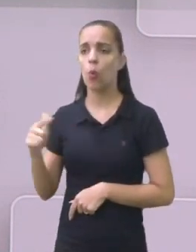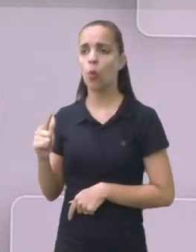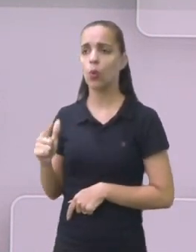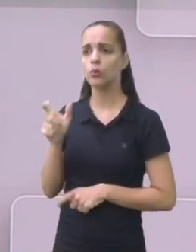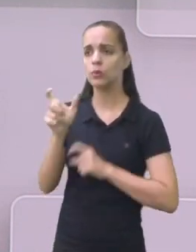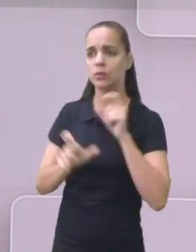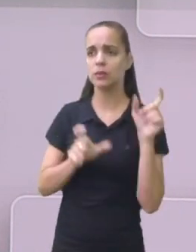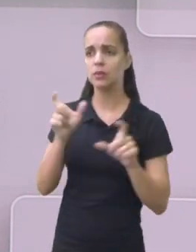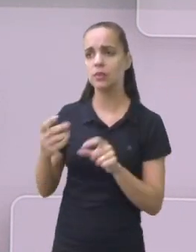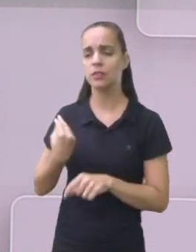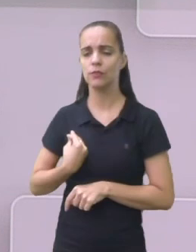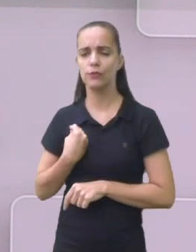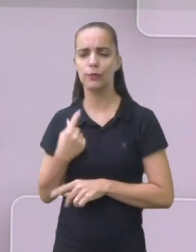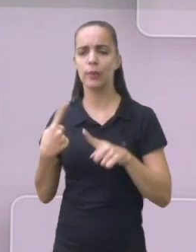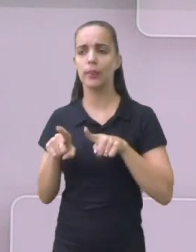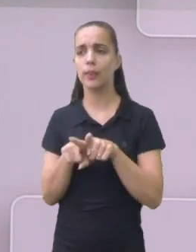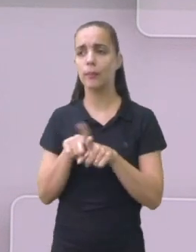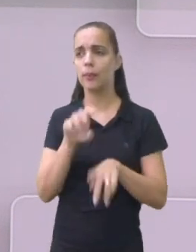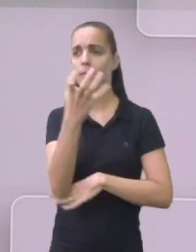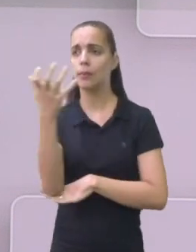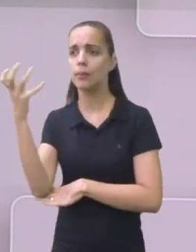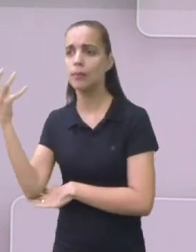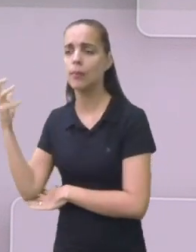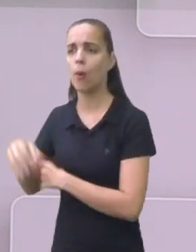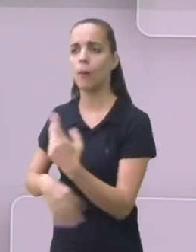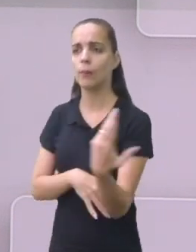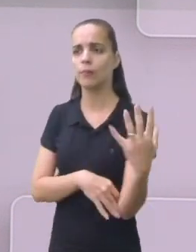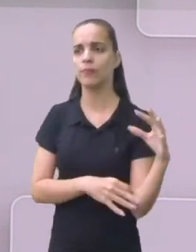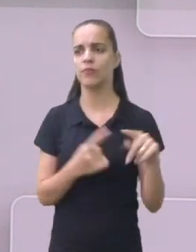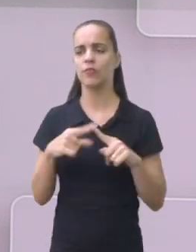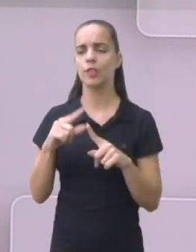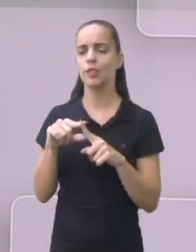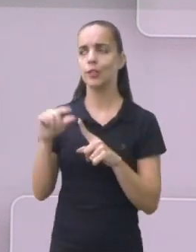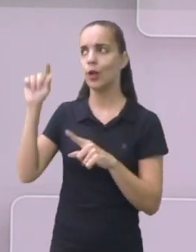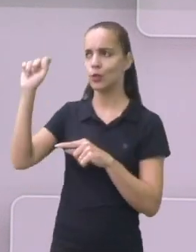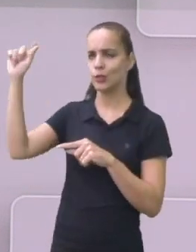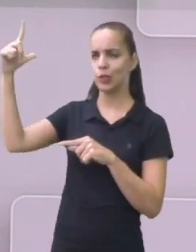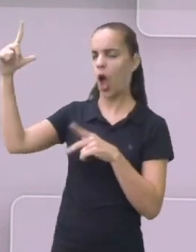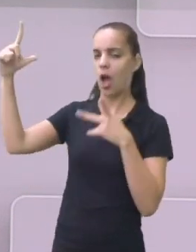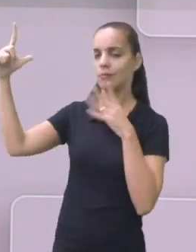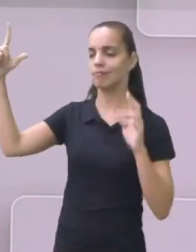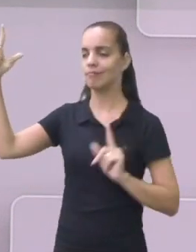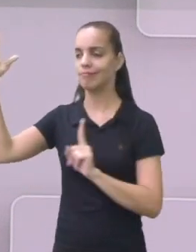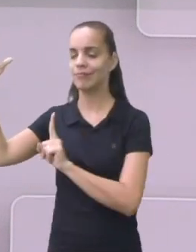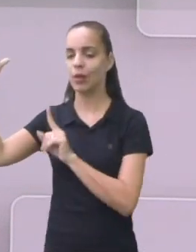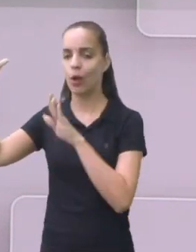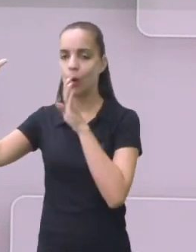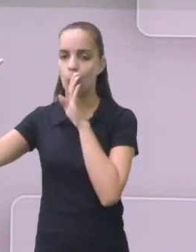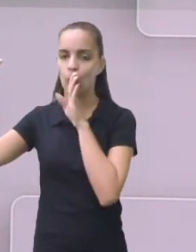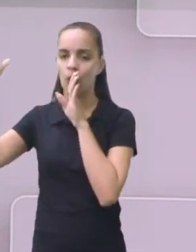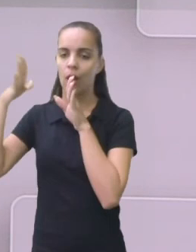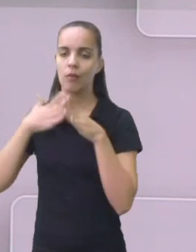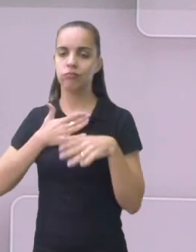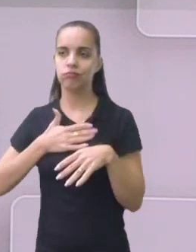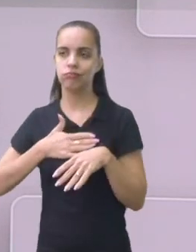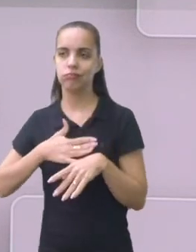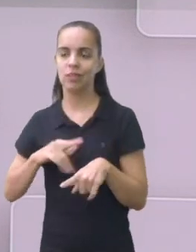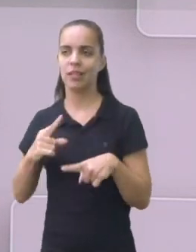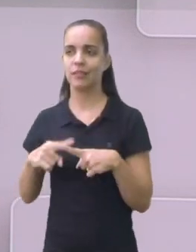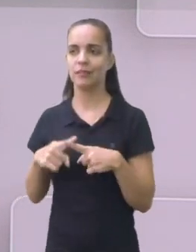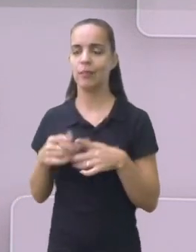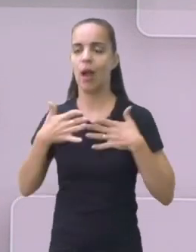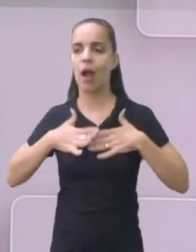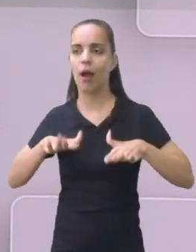para o meio ambiente, elas possuem sombra, frescor para outros animais, elas